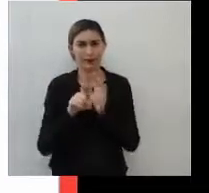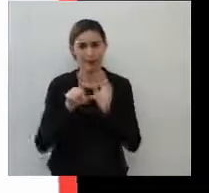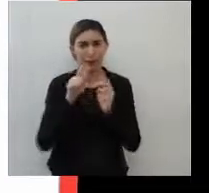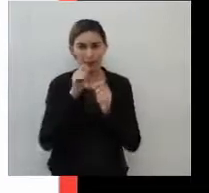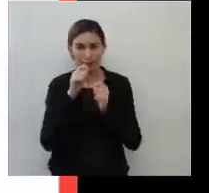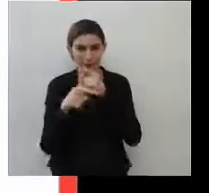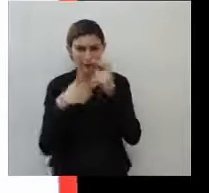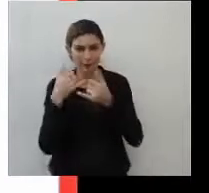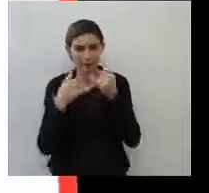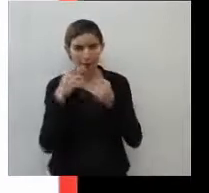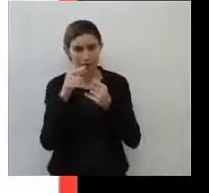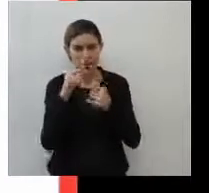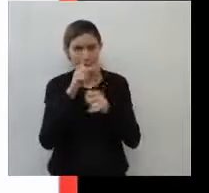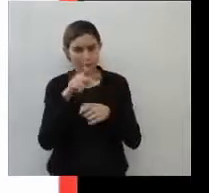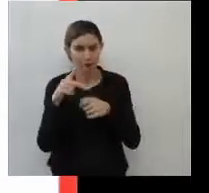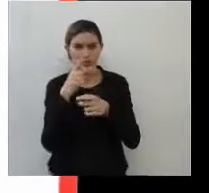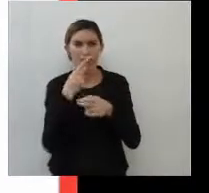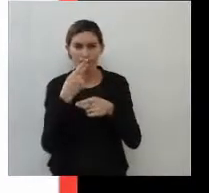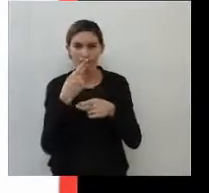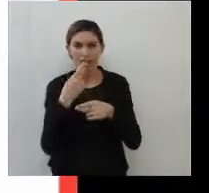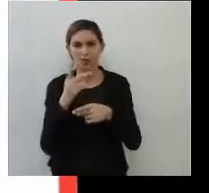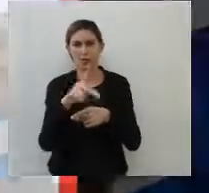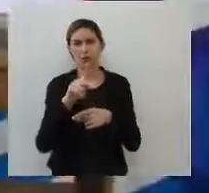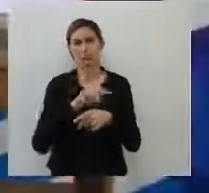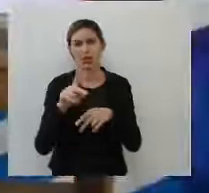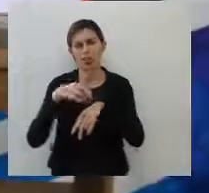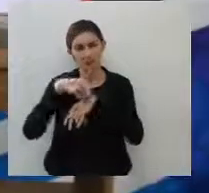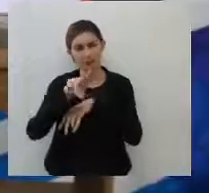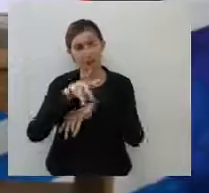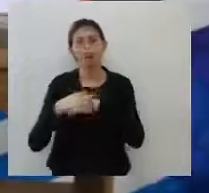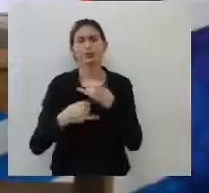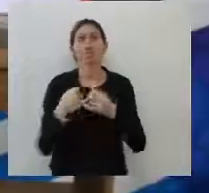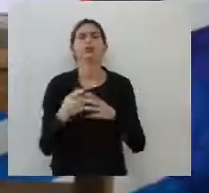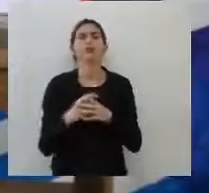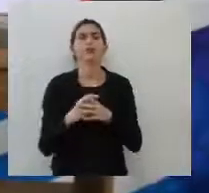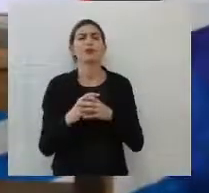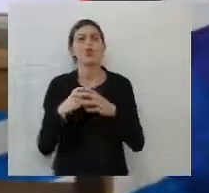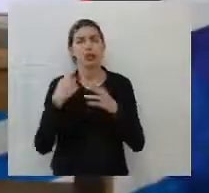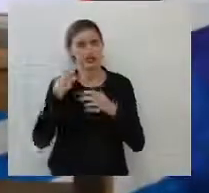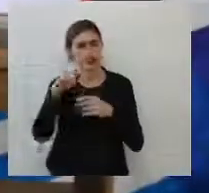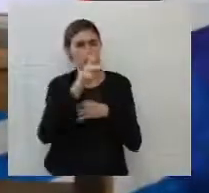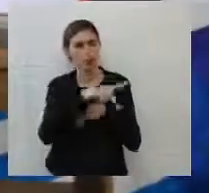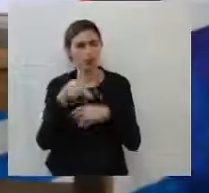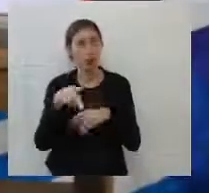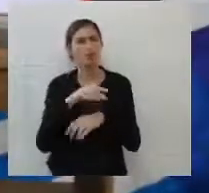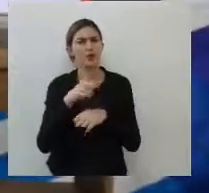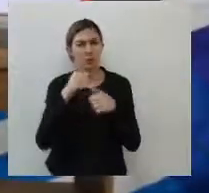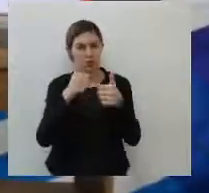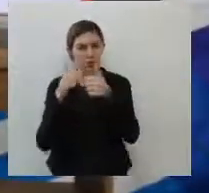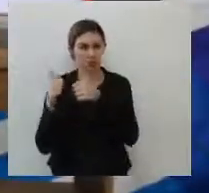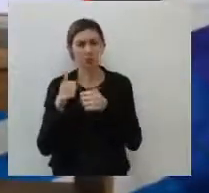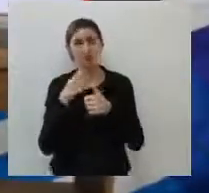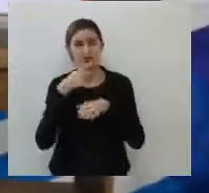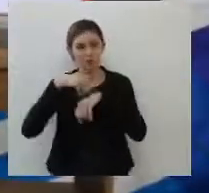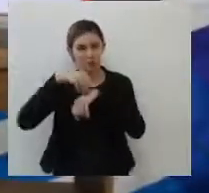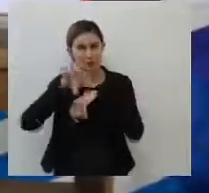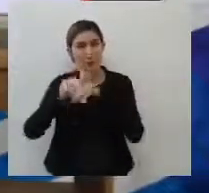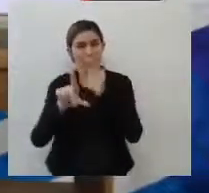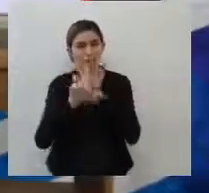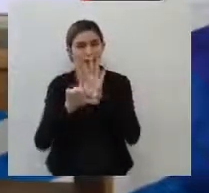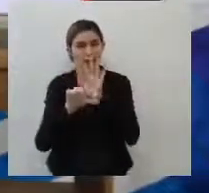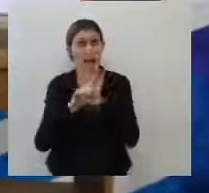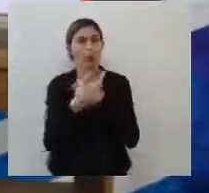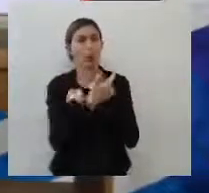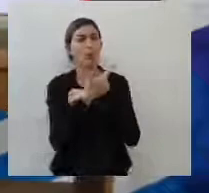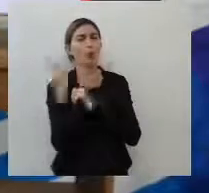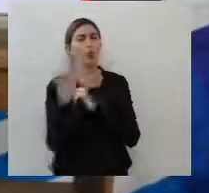Tem uma pegadinha, eu acho que o teu professor já disse isso. Teu professor é fera, ele já disse isso para você. Teu professor é fera, ele já disse isso para você. Essa lei recebe um